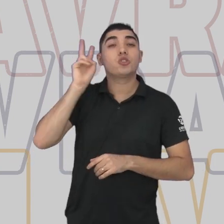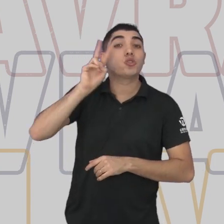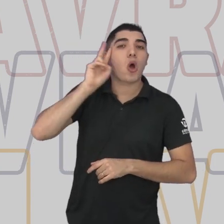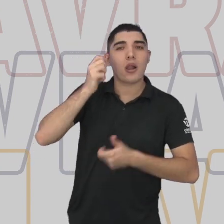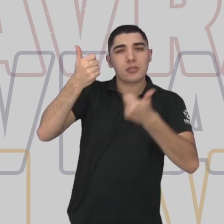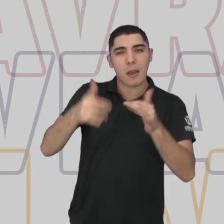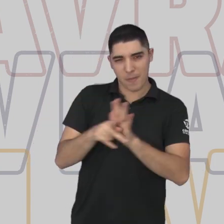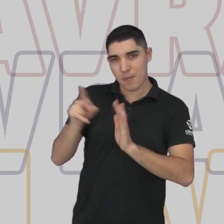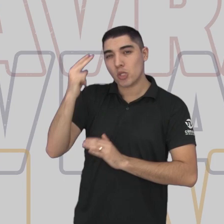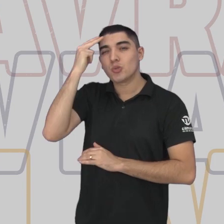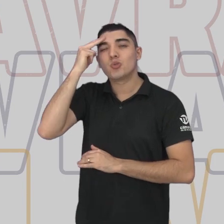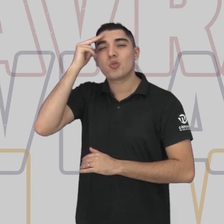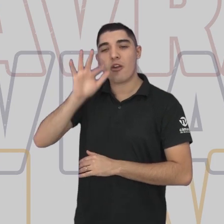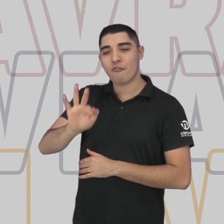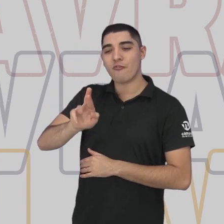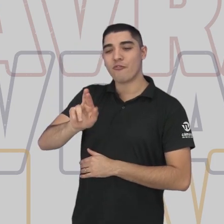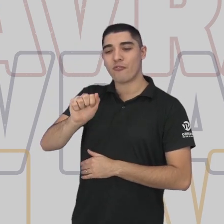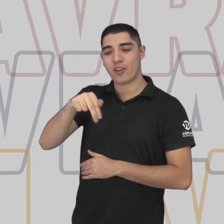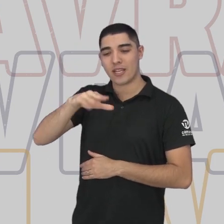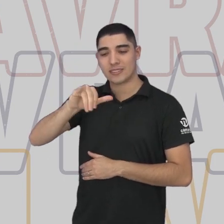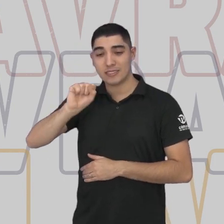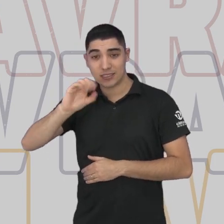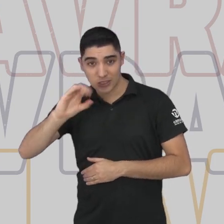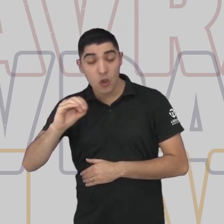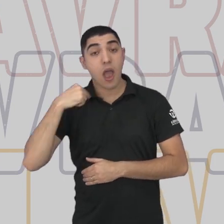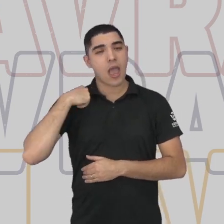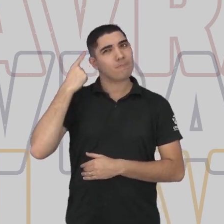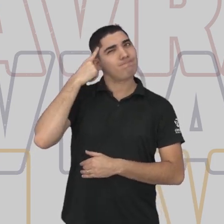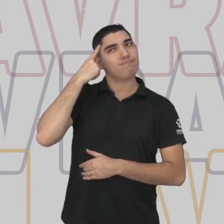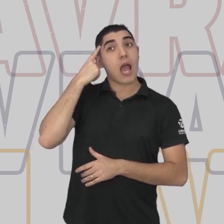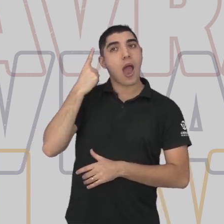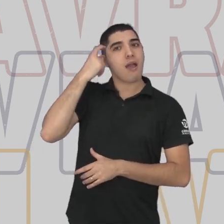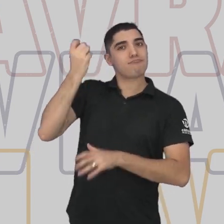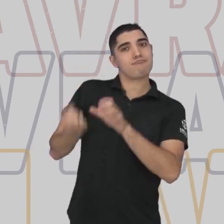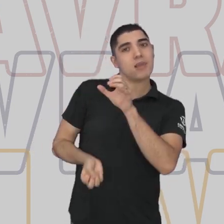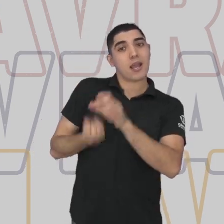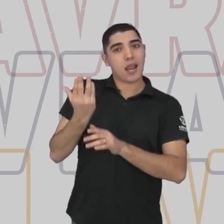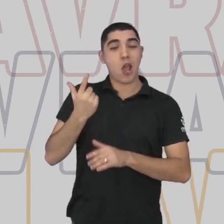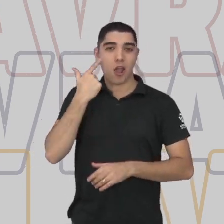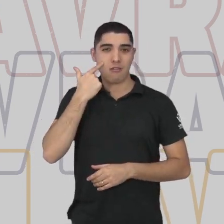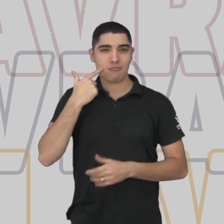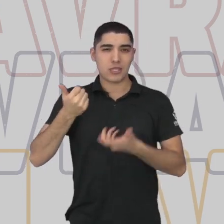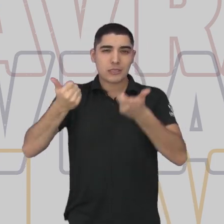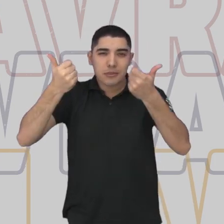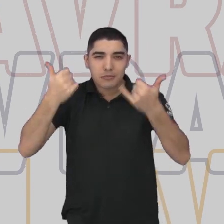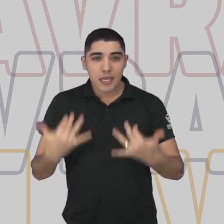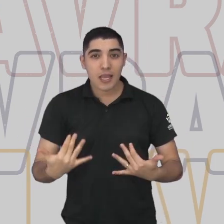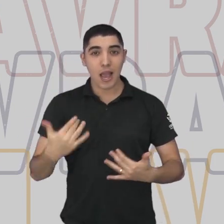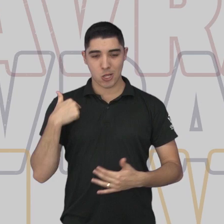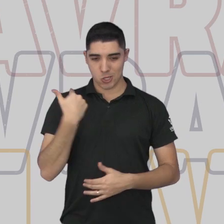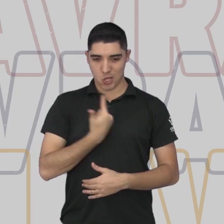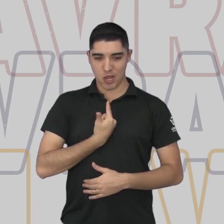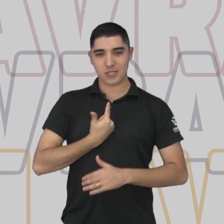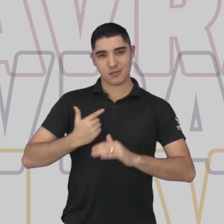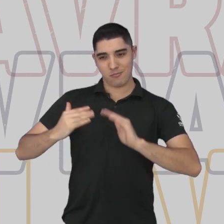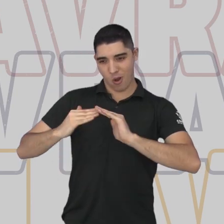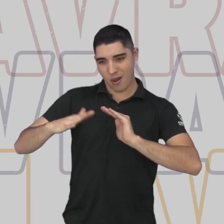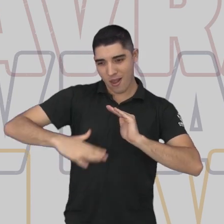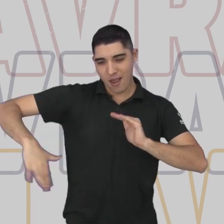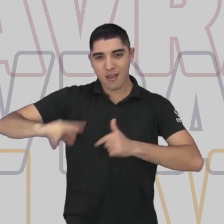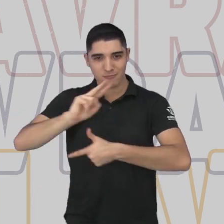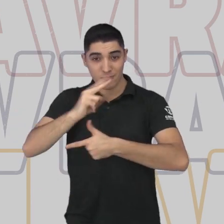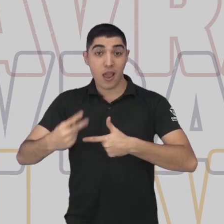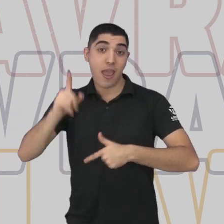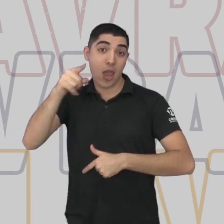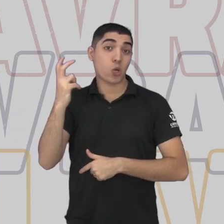Francisco, mas eu acabei criando uma coisa lúdica diferente, que é falar da nossa região do Vale do Paraíba,